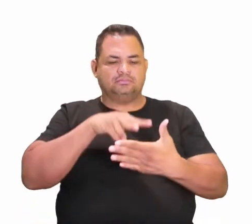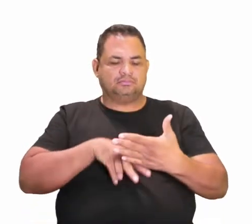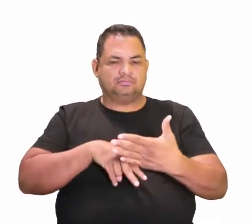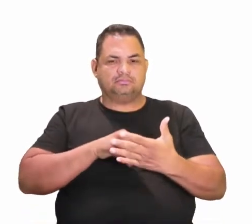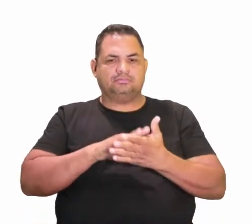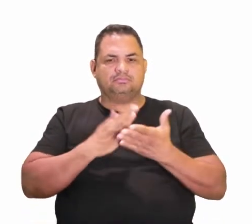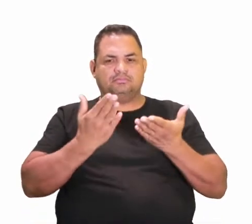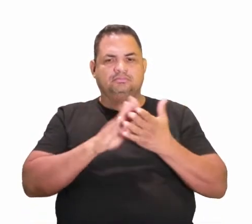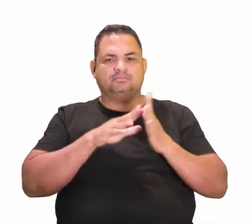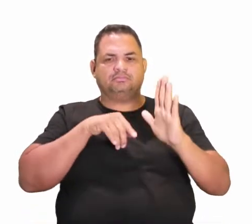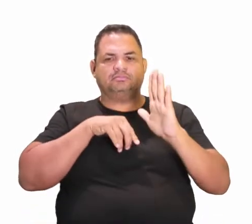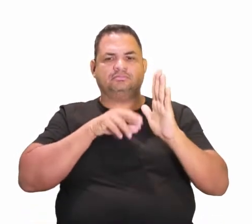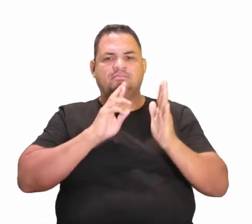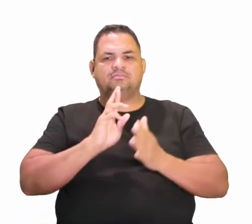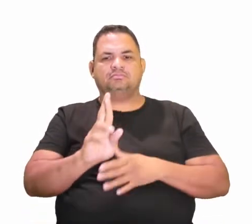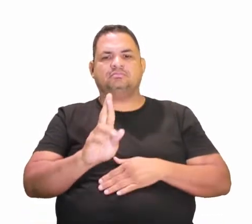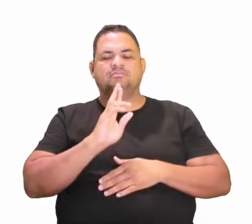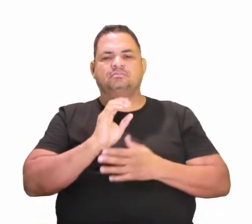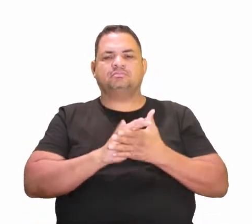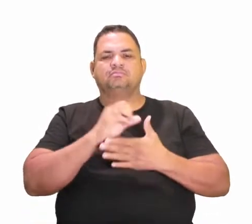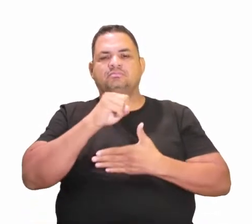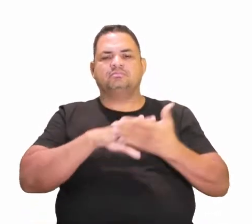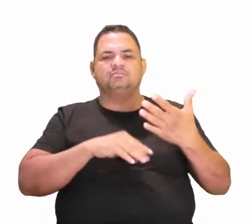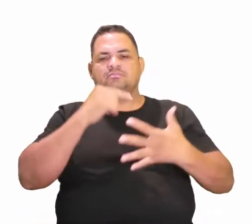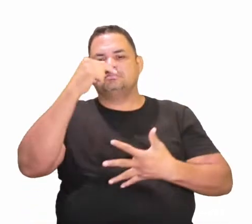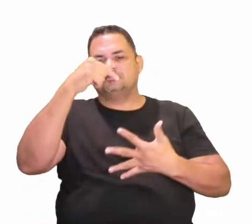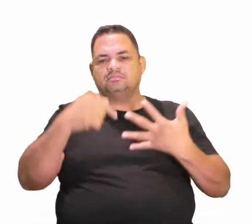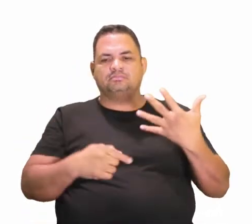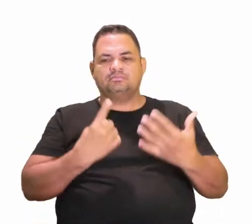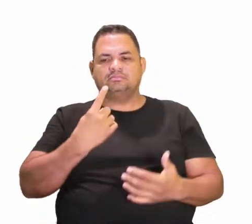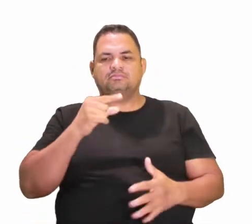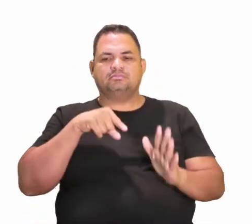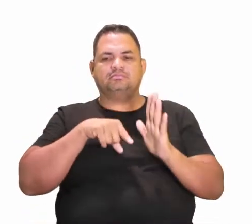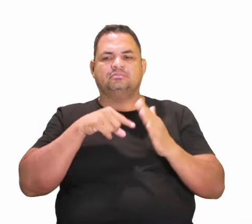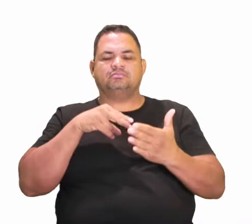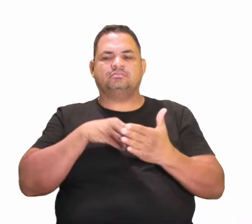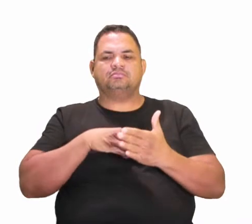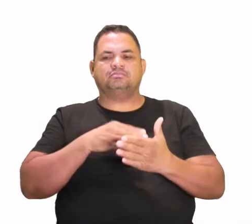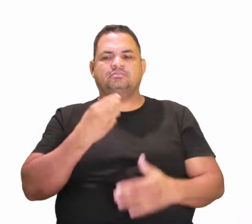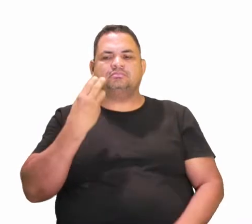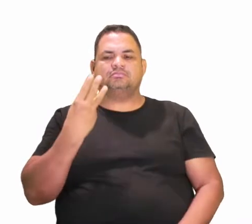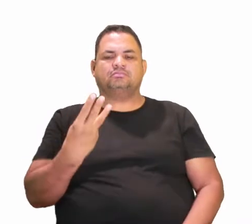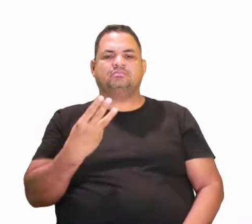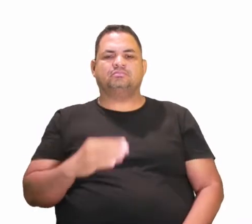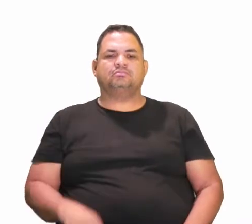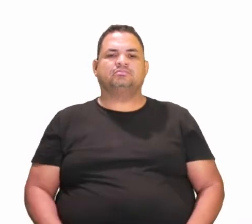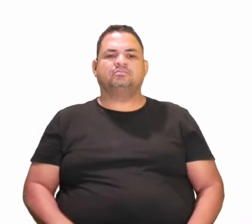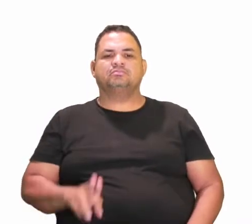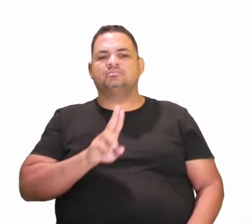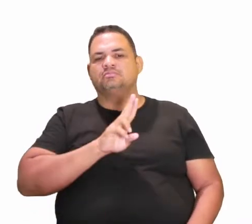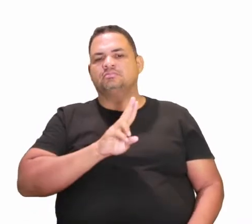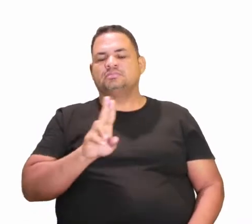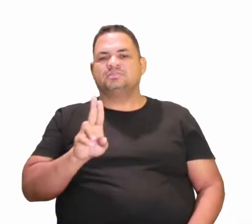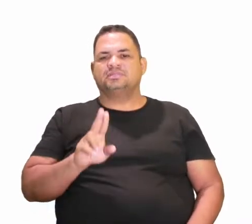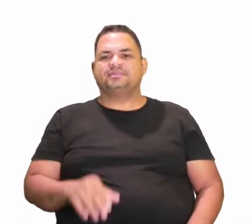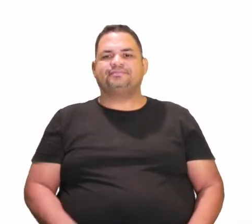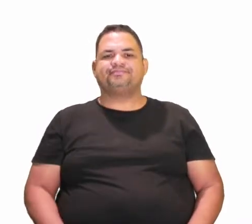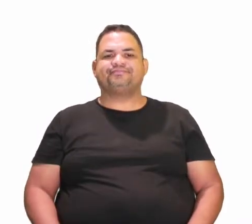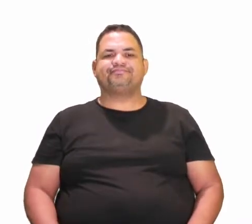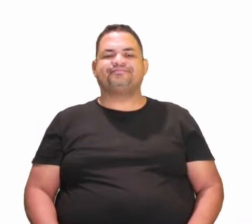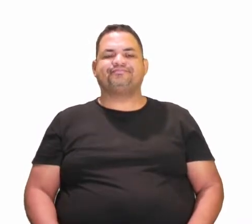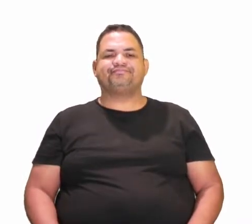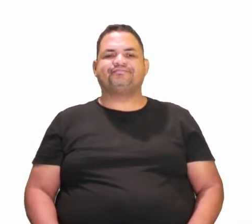de aniversário e responder à questão de 1 a 3 é o mesmo convite lá da aula porém é um nome diferente e uma animação diferente uma animação